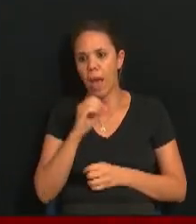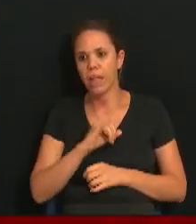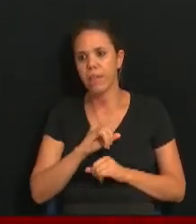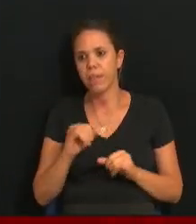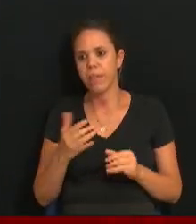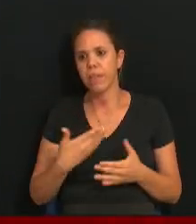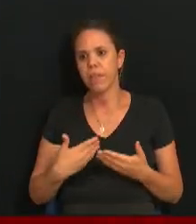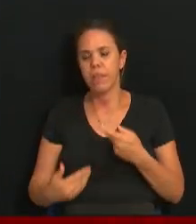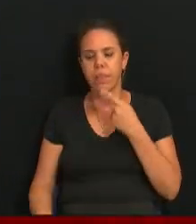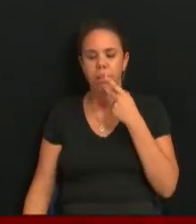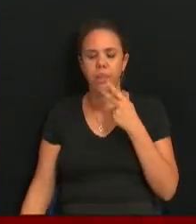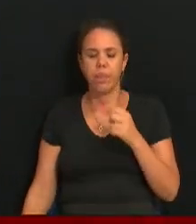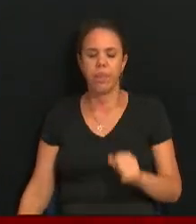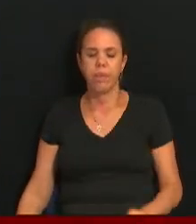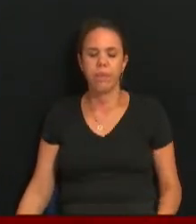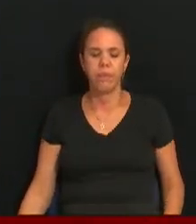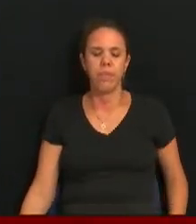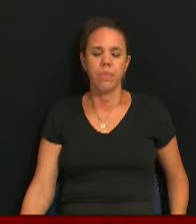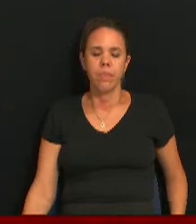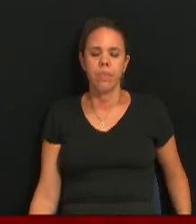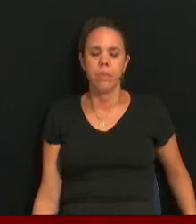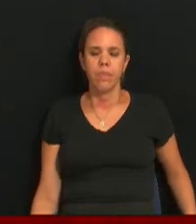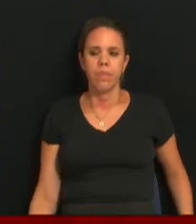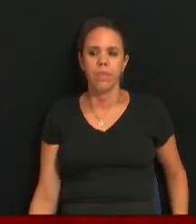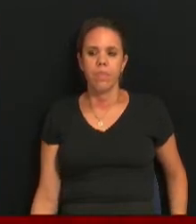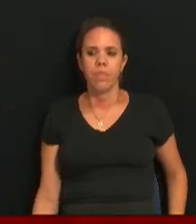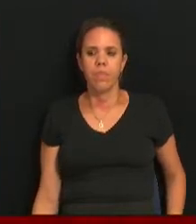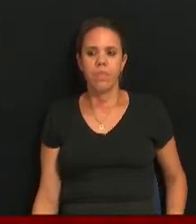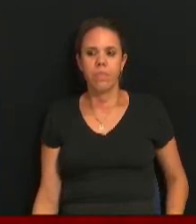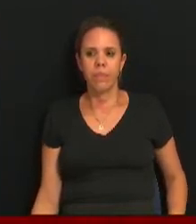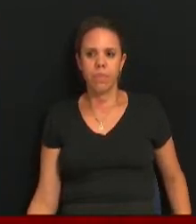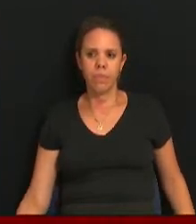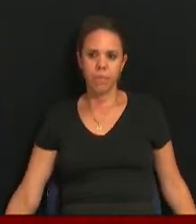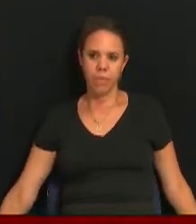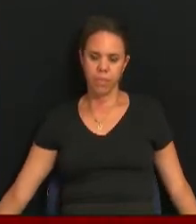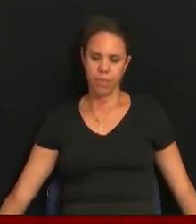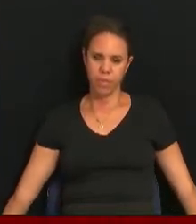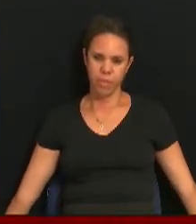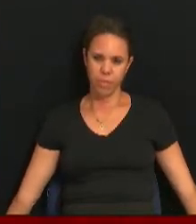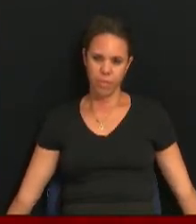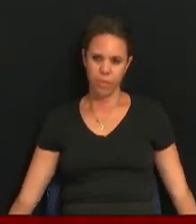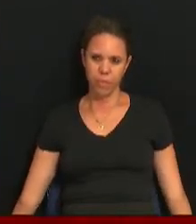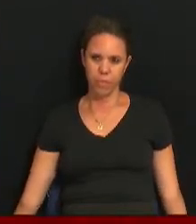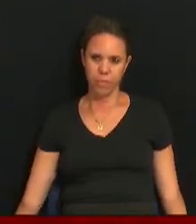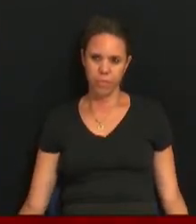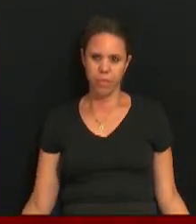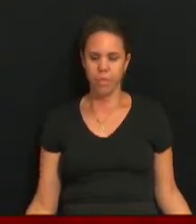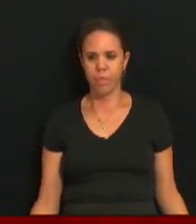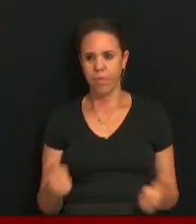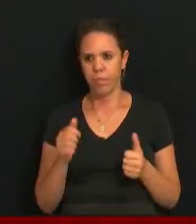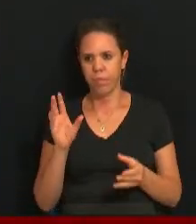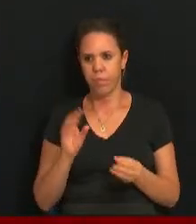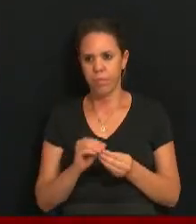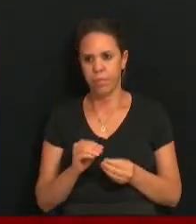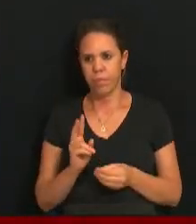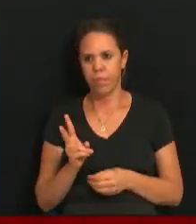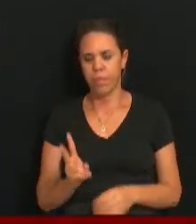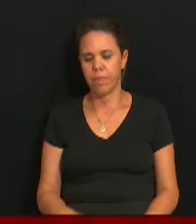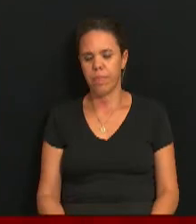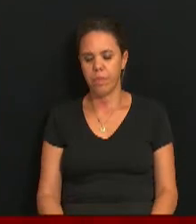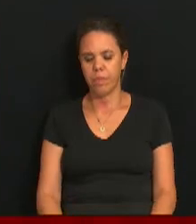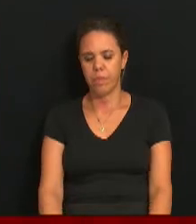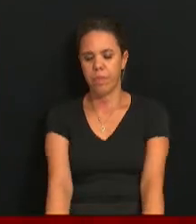colega Andréa Gonçalves tocar essa pauta. Então é isso. Então, Andréa, é contigo aí, pode